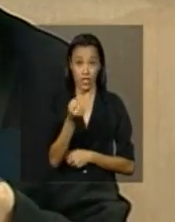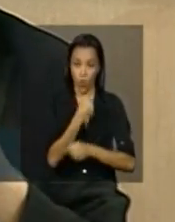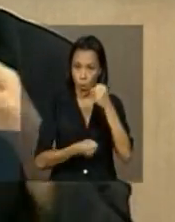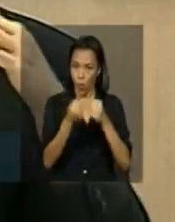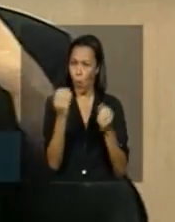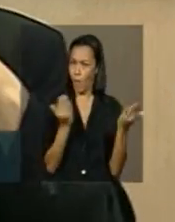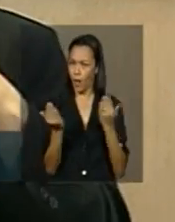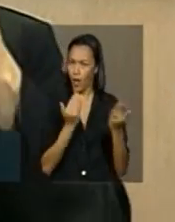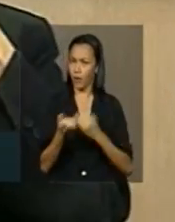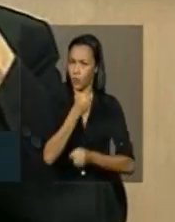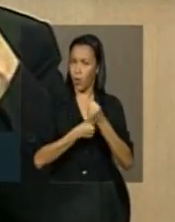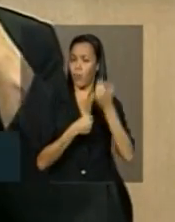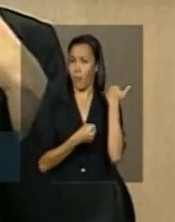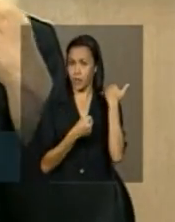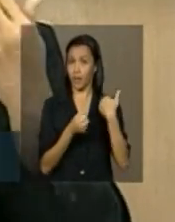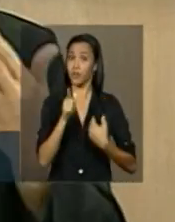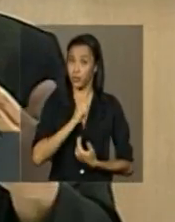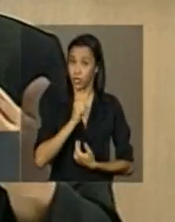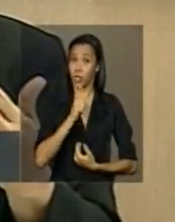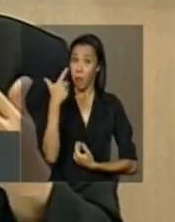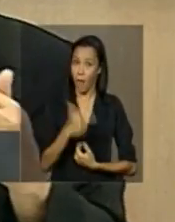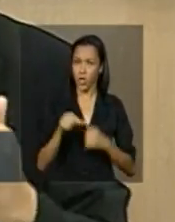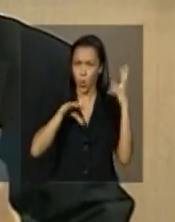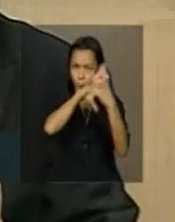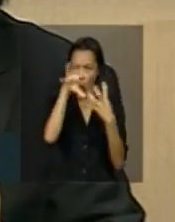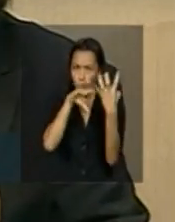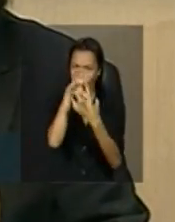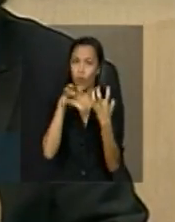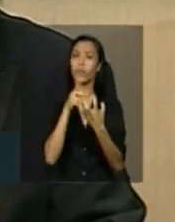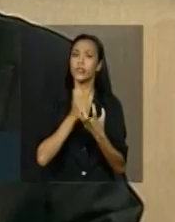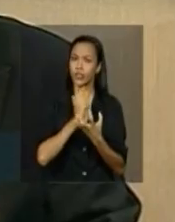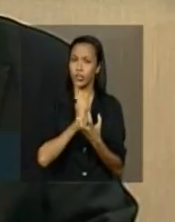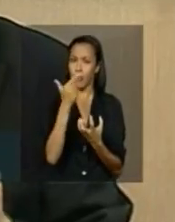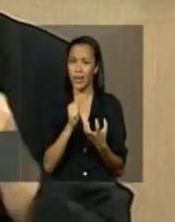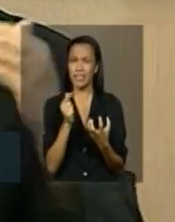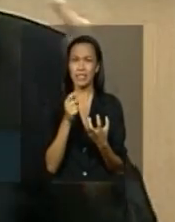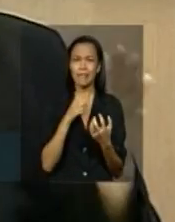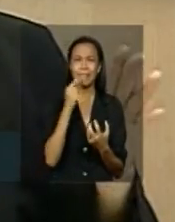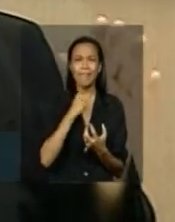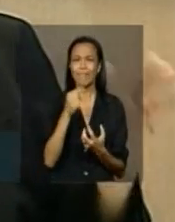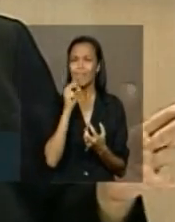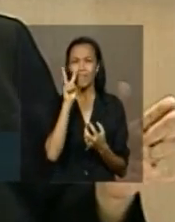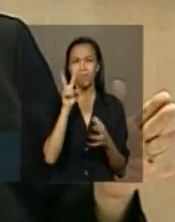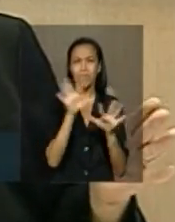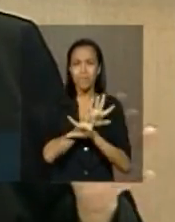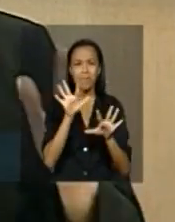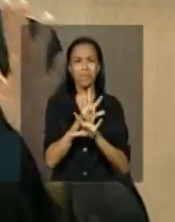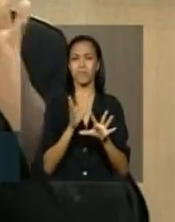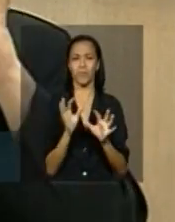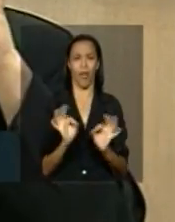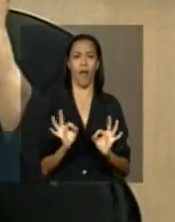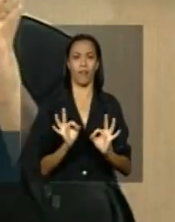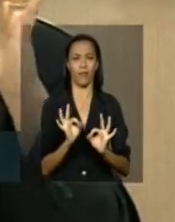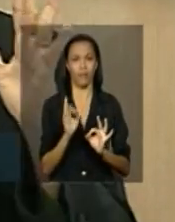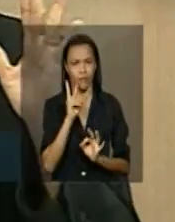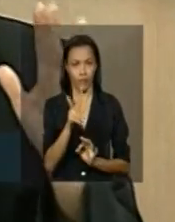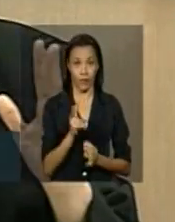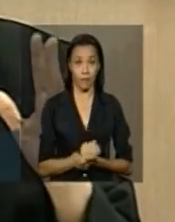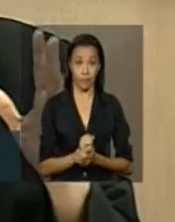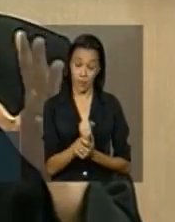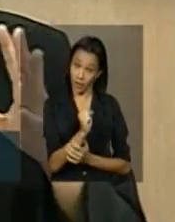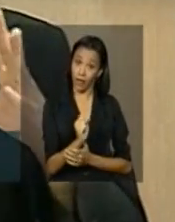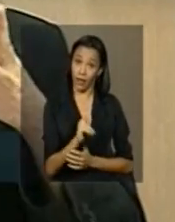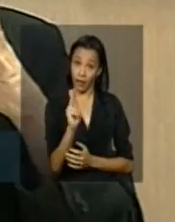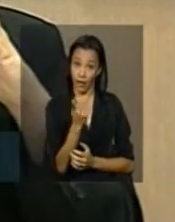anterior do deter do ano passado você tinha mais cobertura de nuvens o que impedia ver mesmo doos 25 ha então duas boas